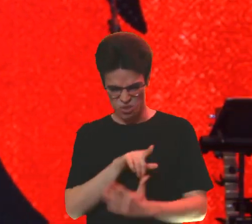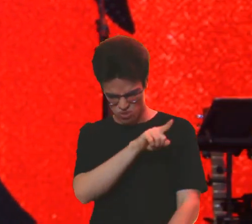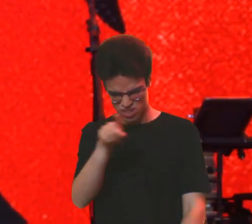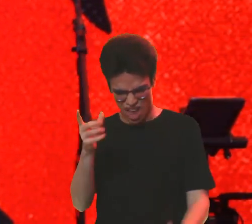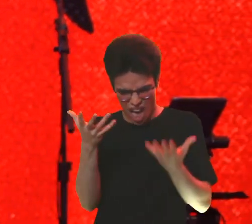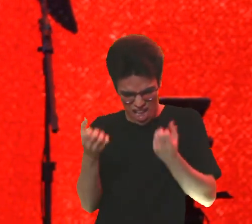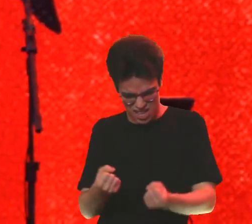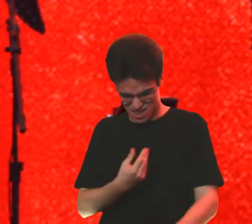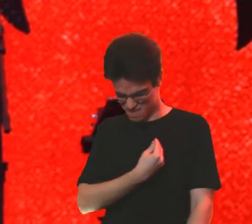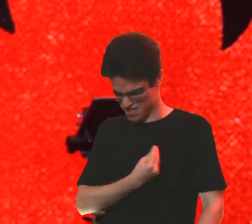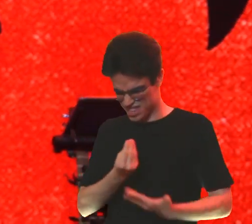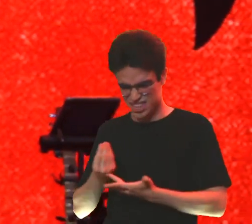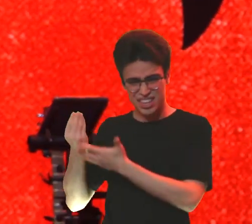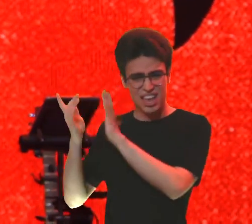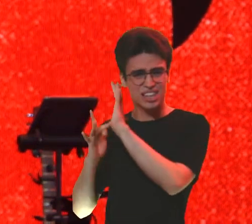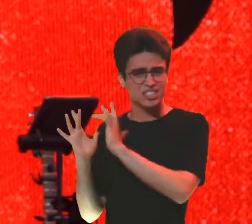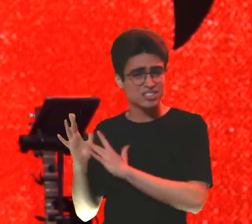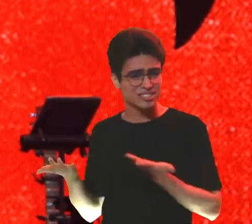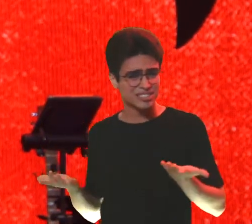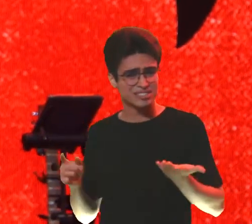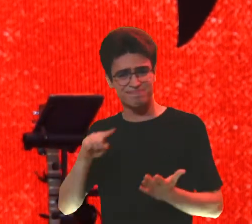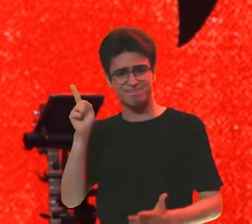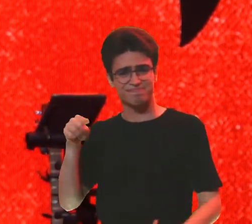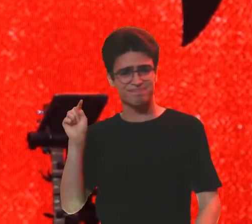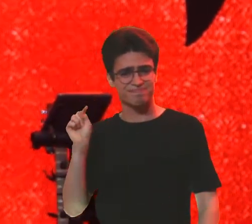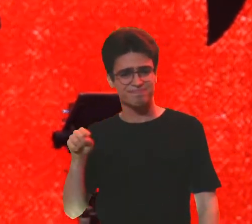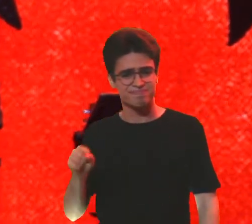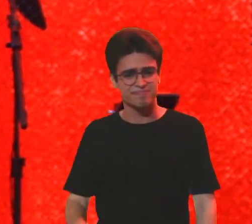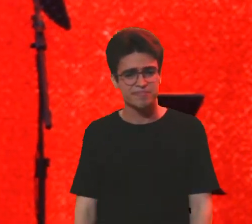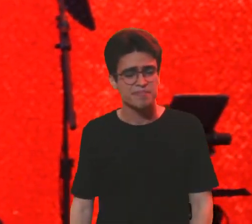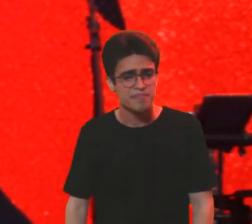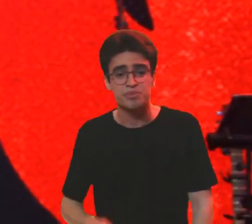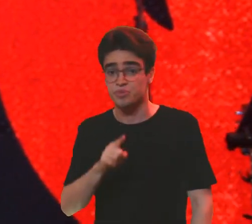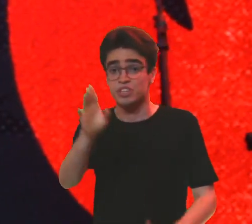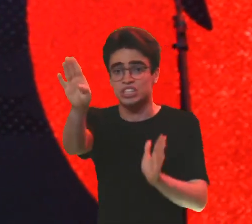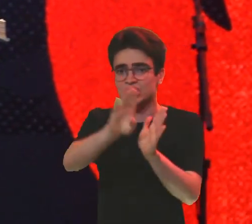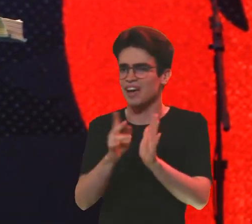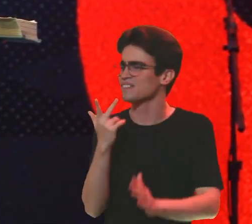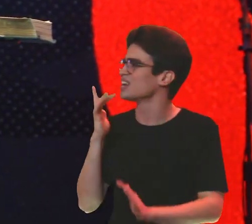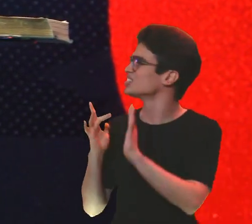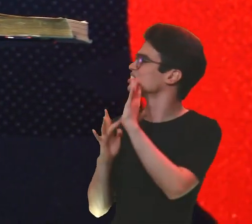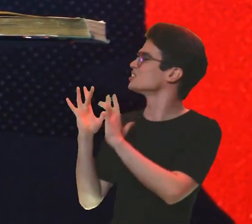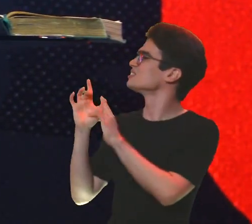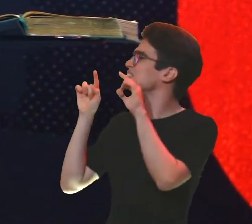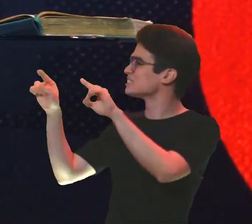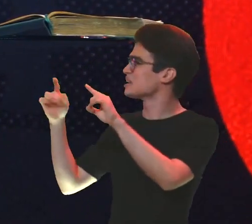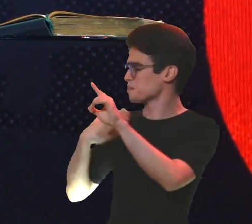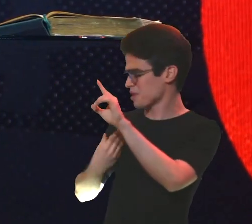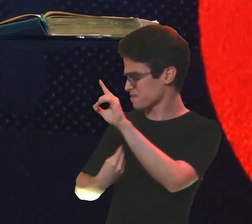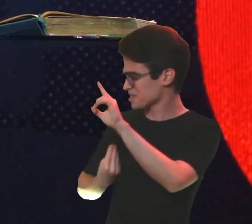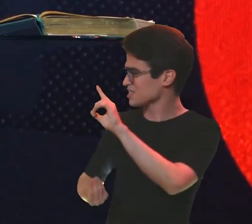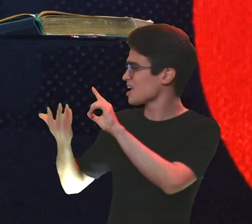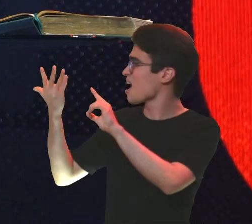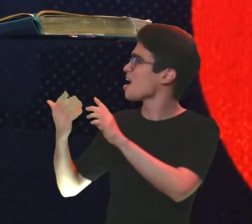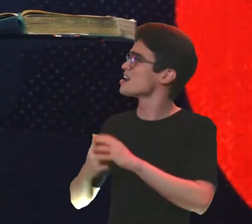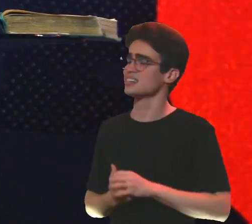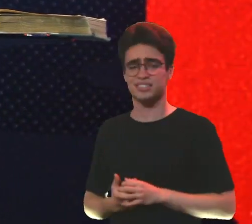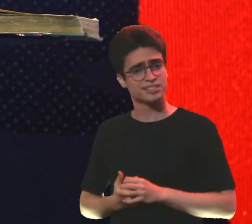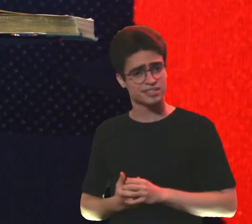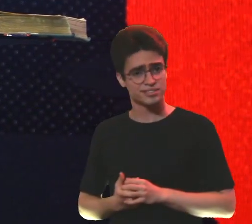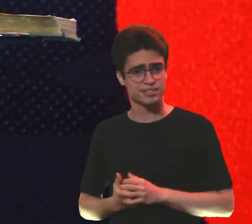decidir gastar a sua vida por Jesus? Ainda assim você vai chegar aqui e falar: Jesus, o Senhor é o dono da minha vida.